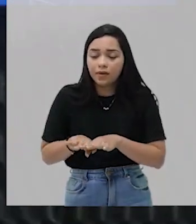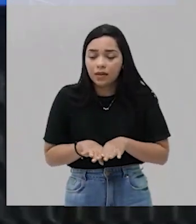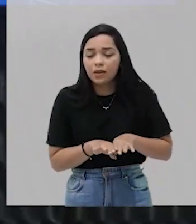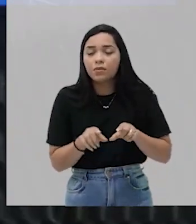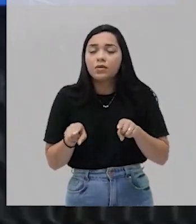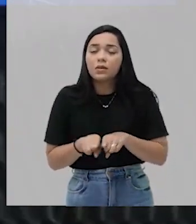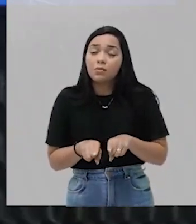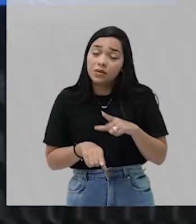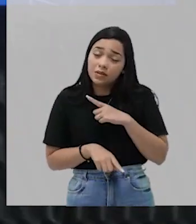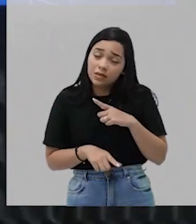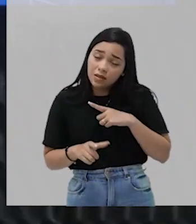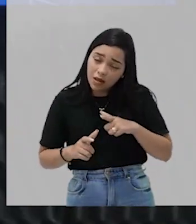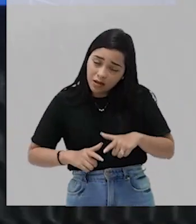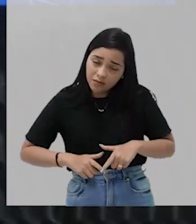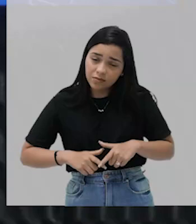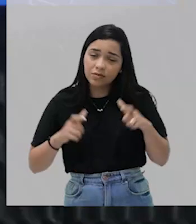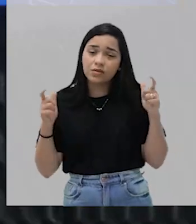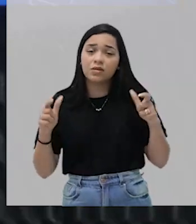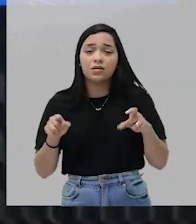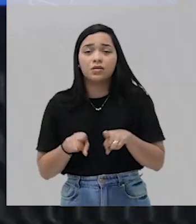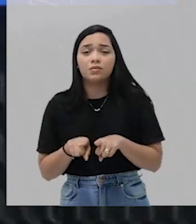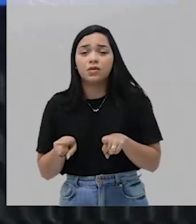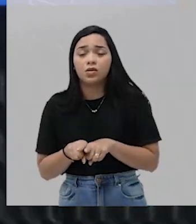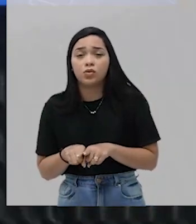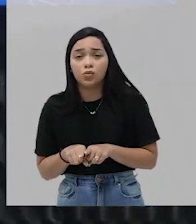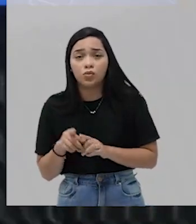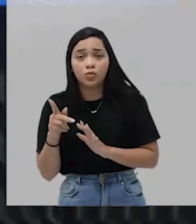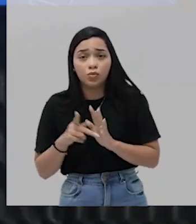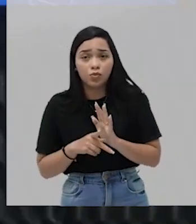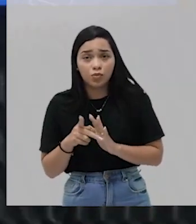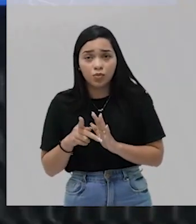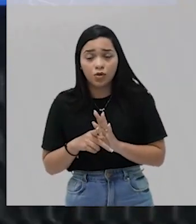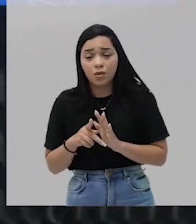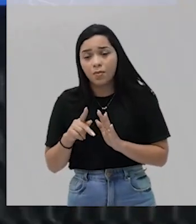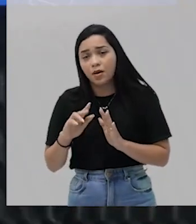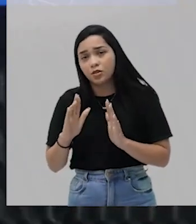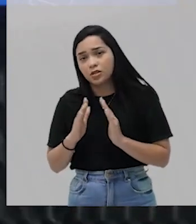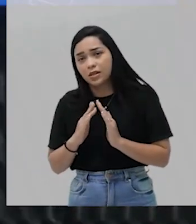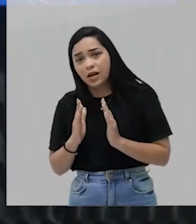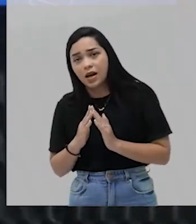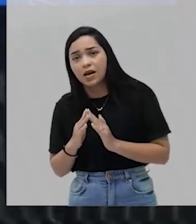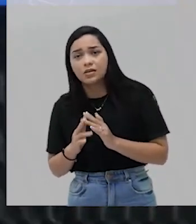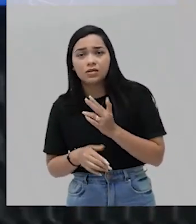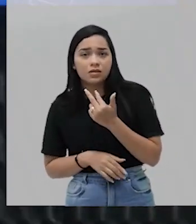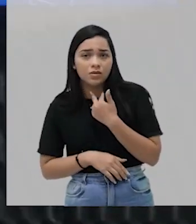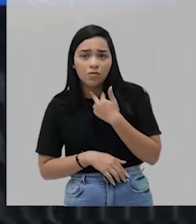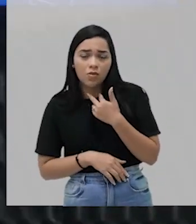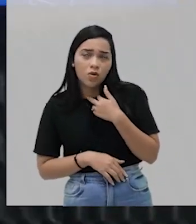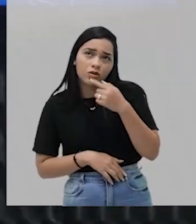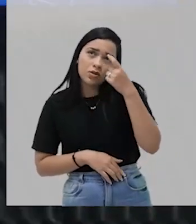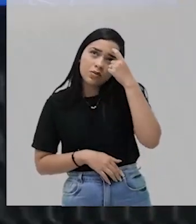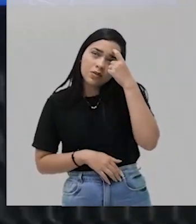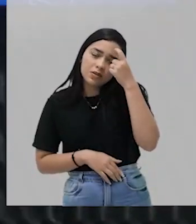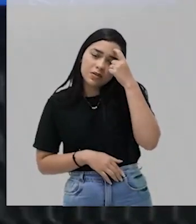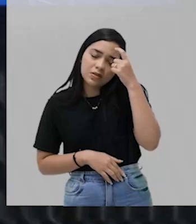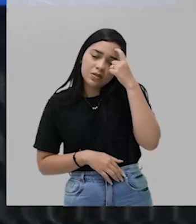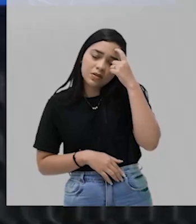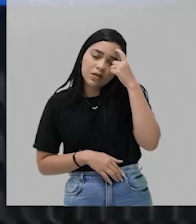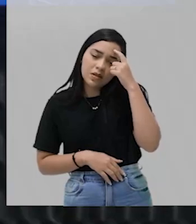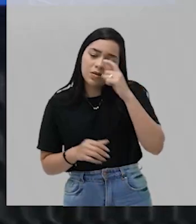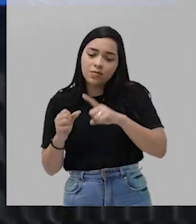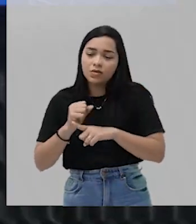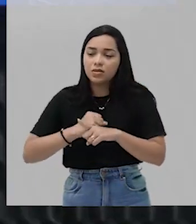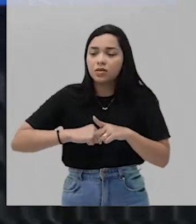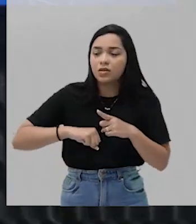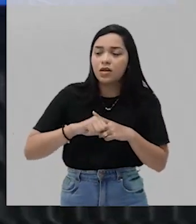É preciso se avançar no programa habitacional. Não pode se pensar em uma